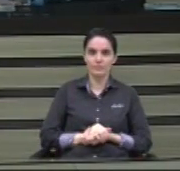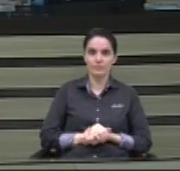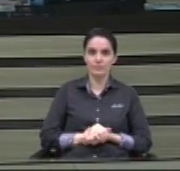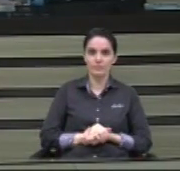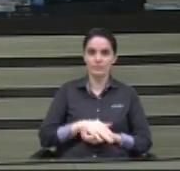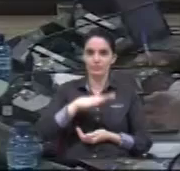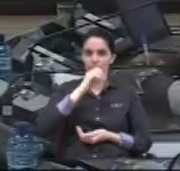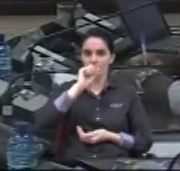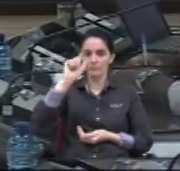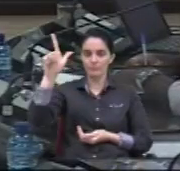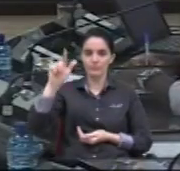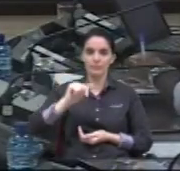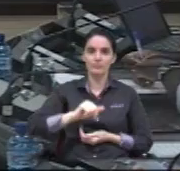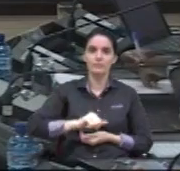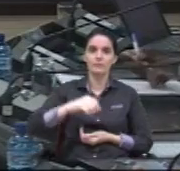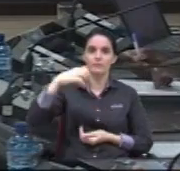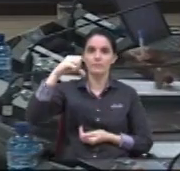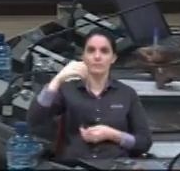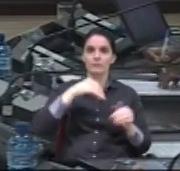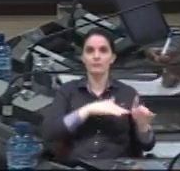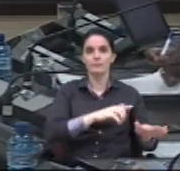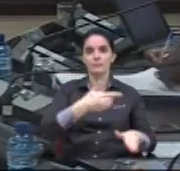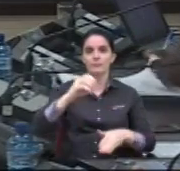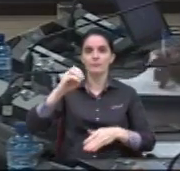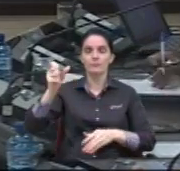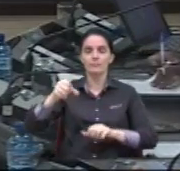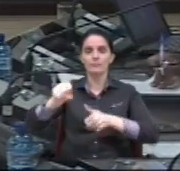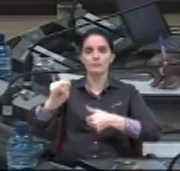Limeira, 9 de setembro de 2016, ofício